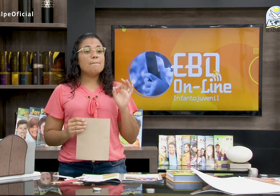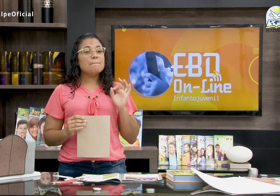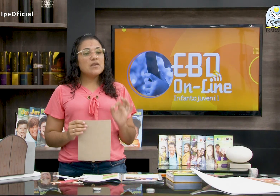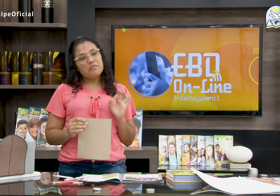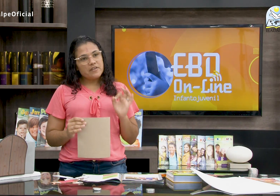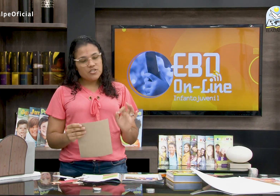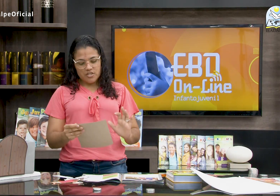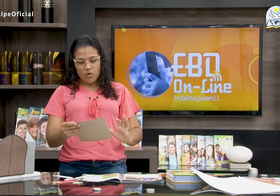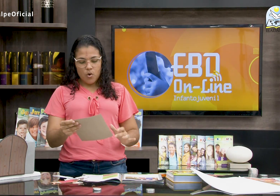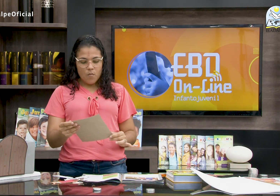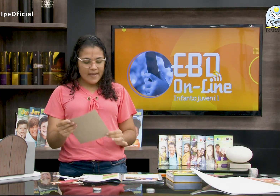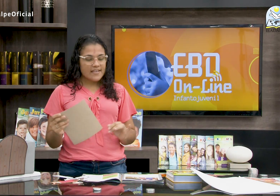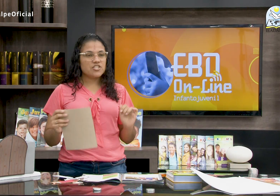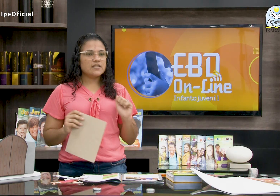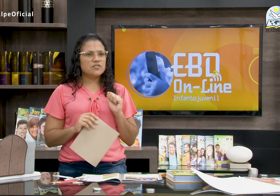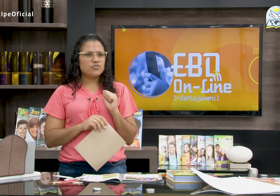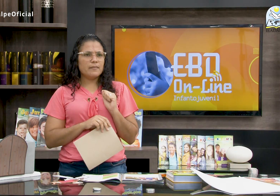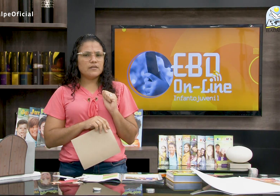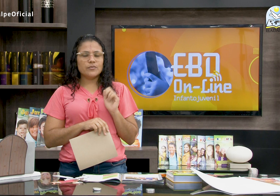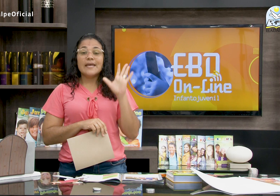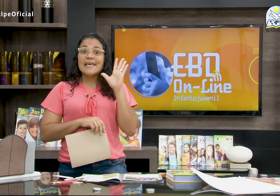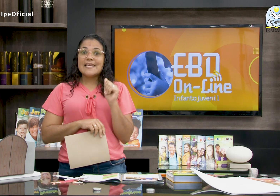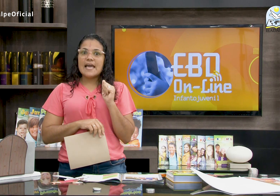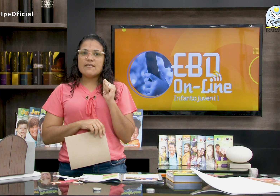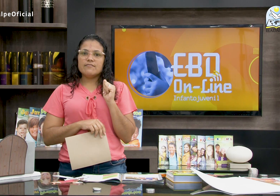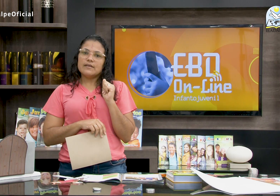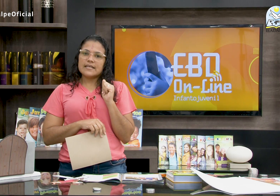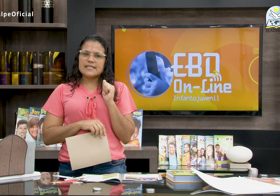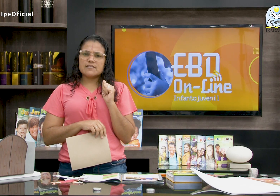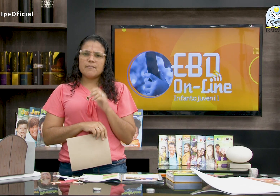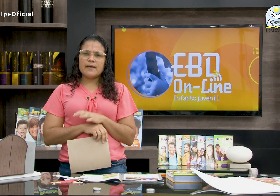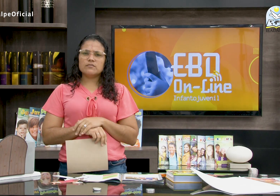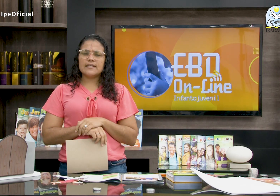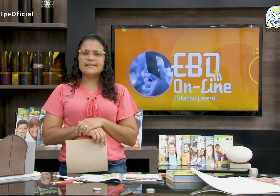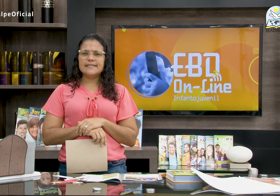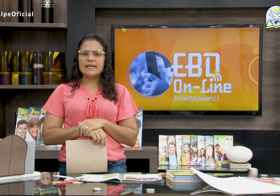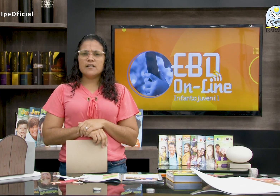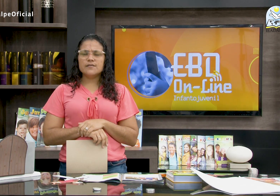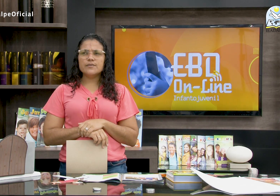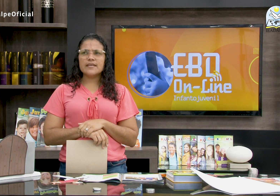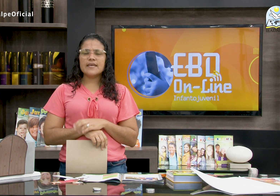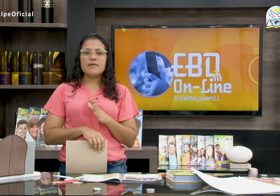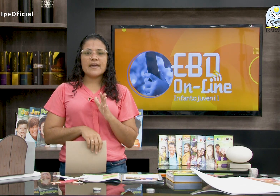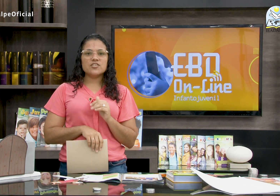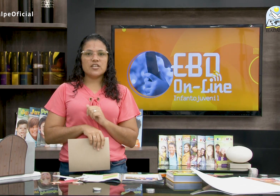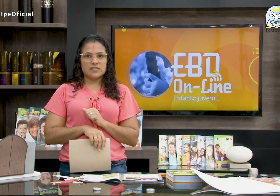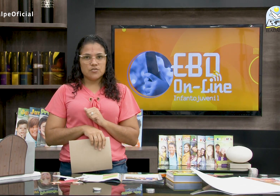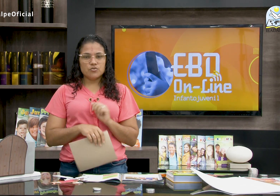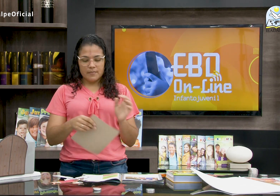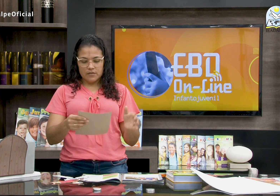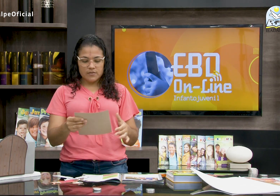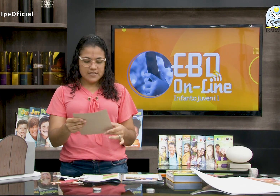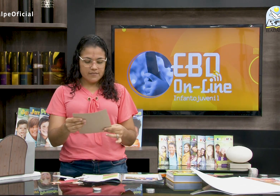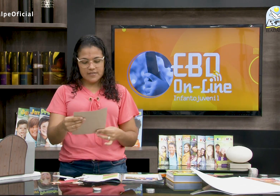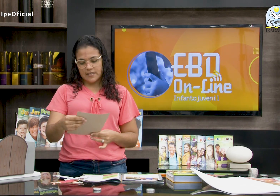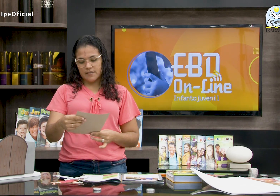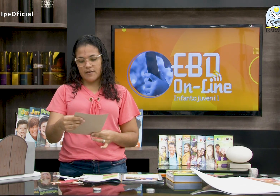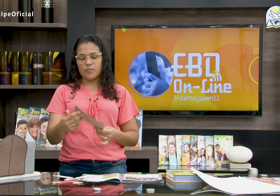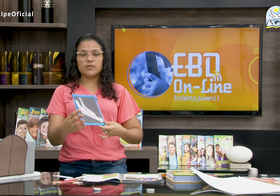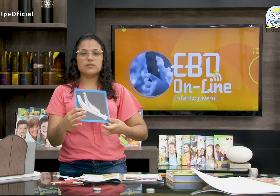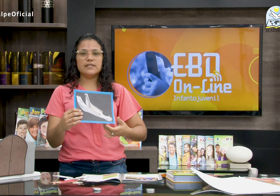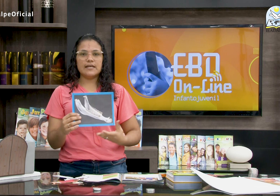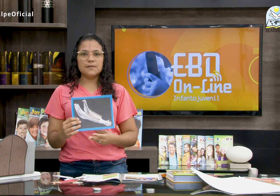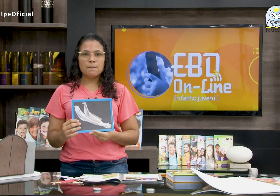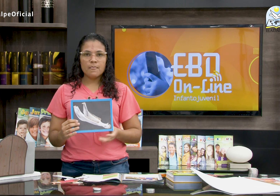mata 1.000 filisteus com uma queixada de jumento. E aí a criança vai perguntar: tia, o que é uma queixada de jumento? E se você